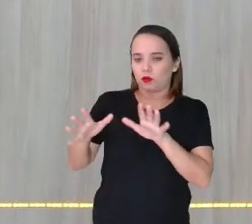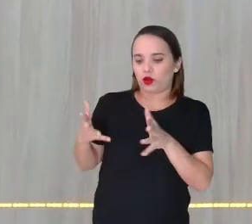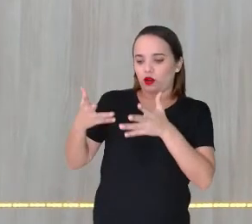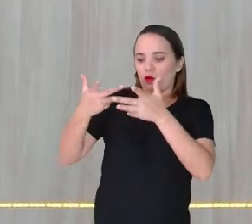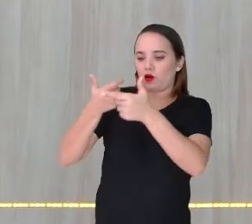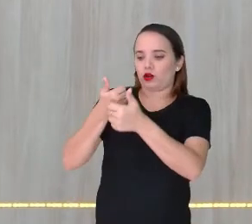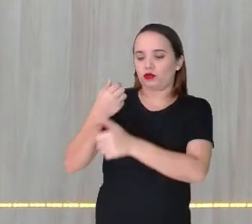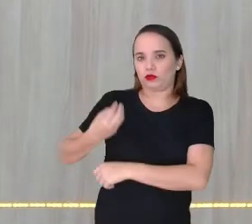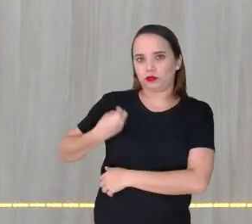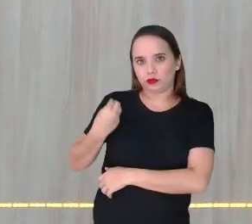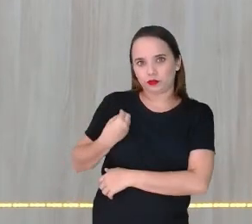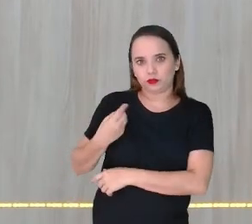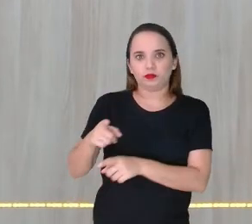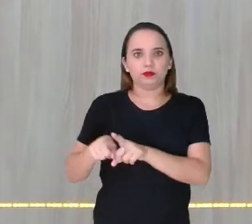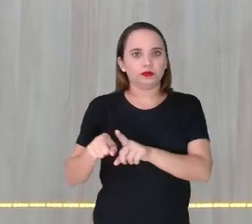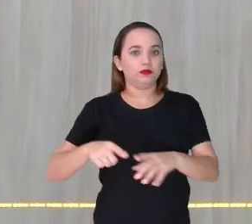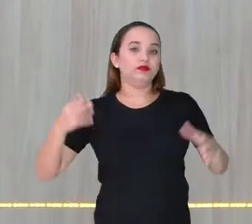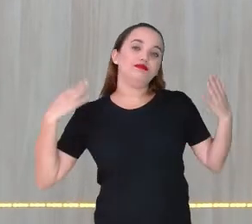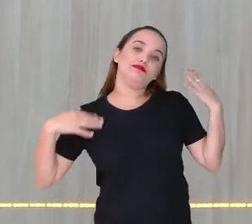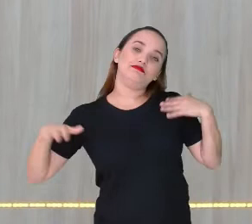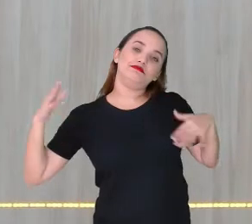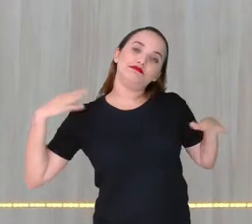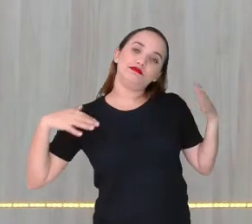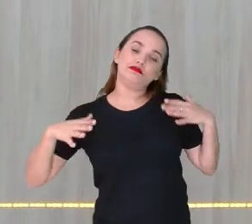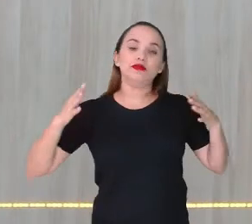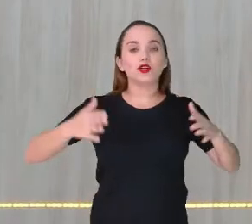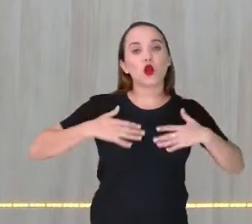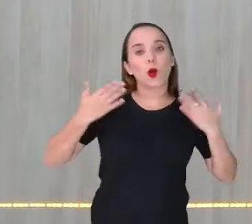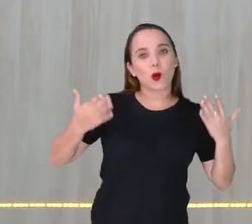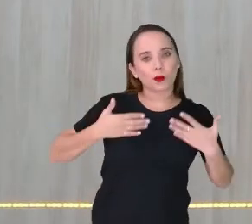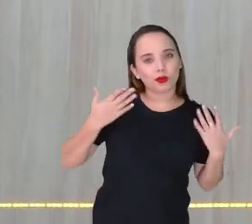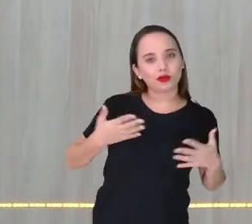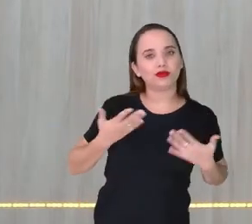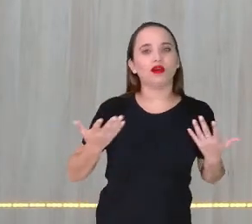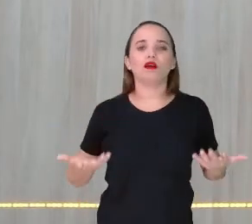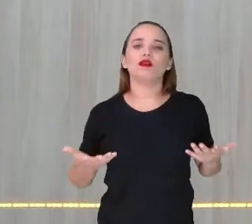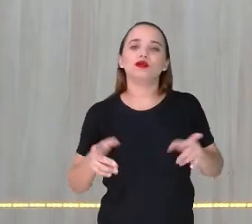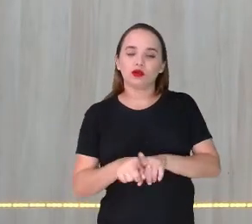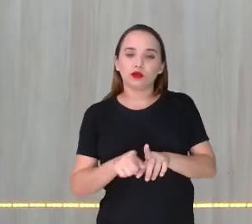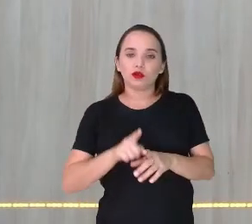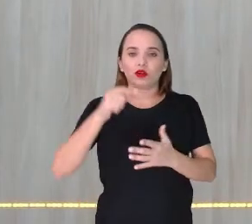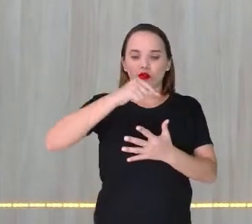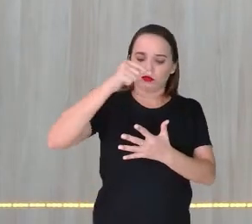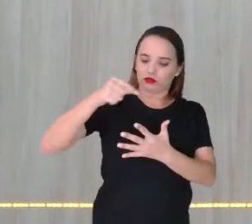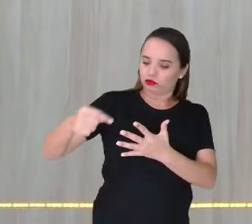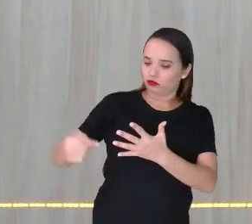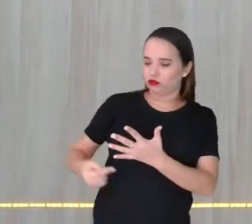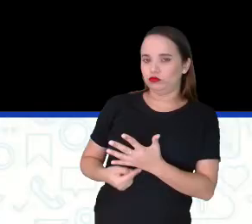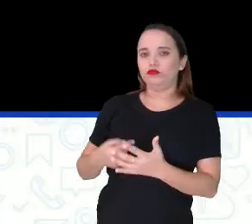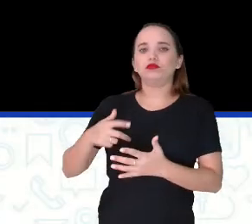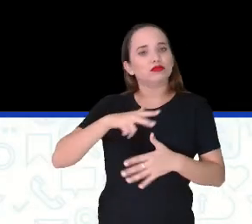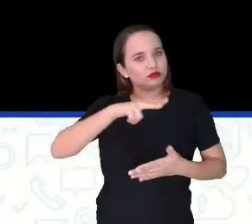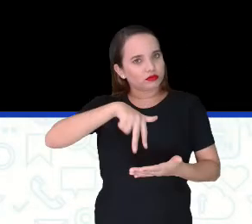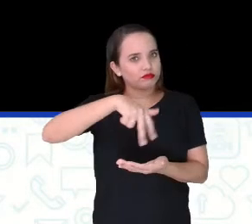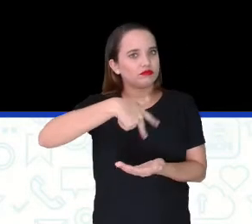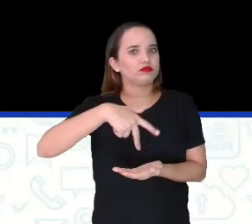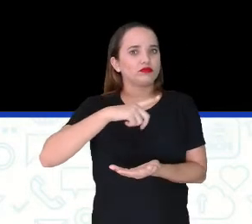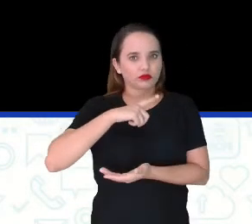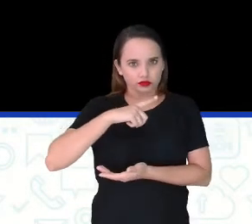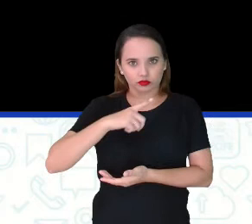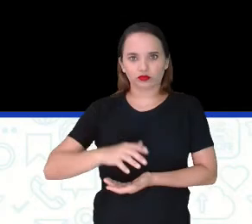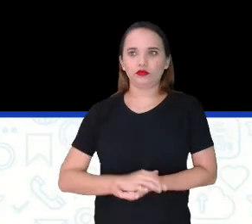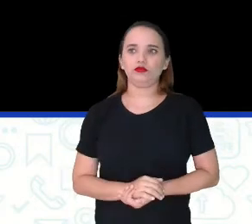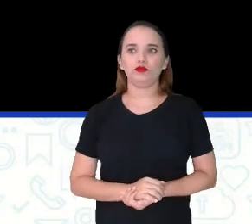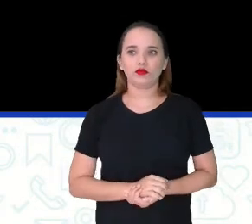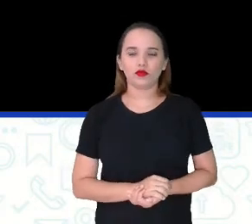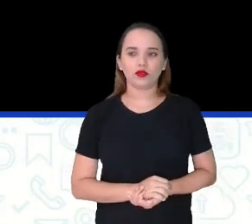vida, a dança para o lazer. Então, dentro dessas diversas possibilidades que a dança tem,